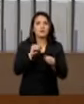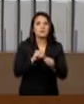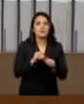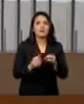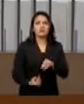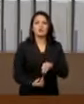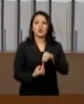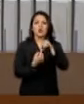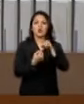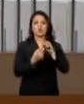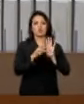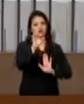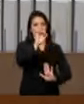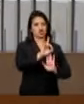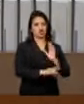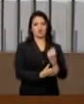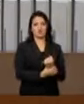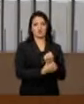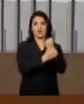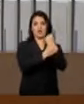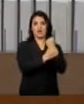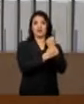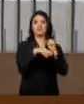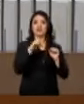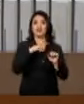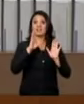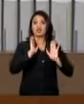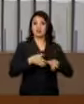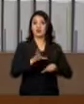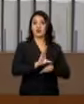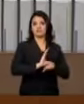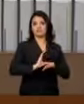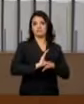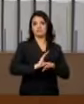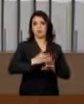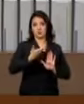garantias individuais previstos em nossa Constituição Federal.